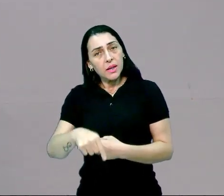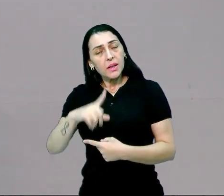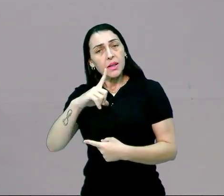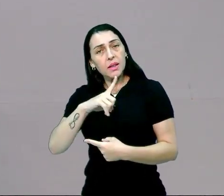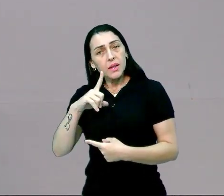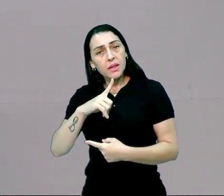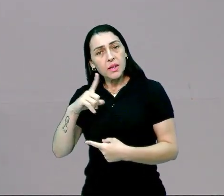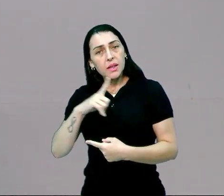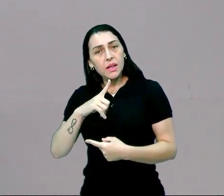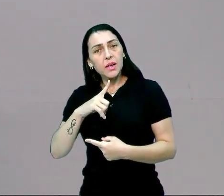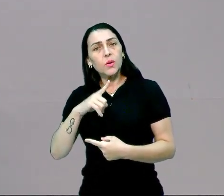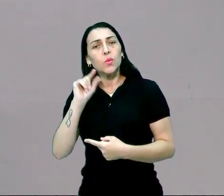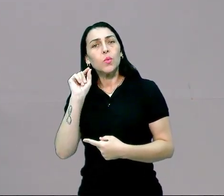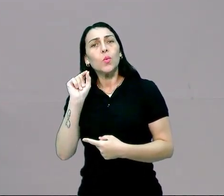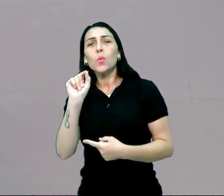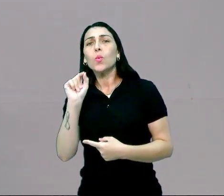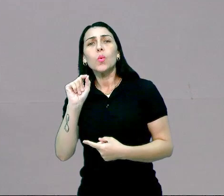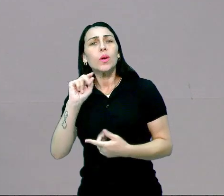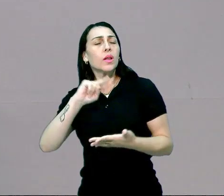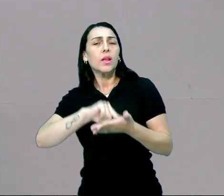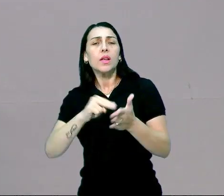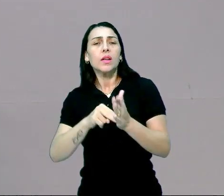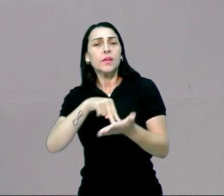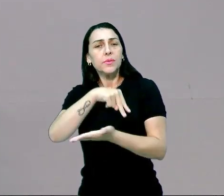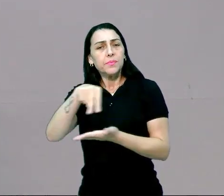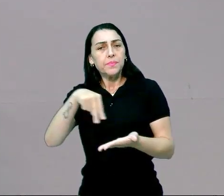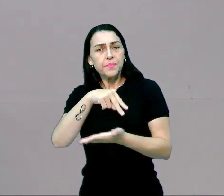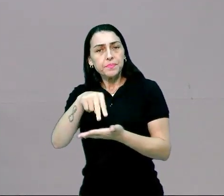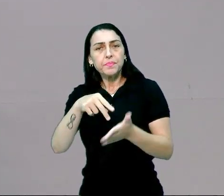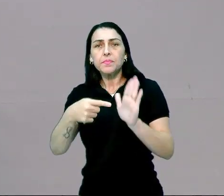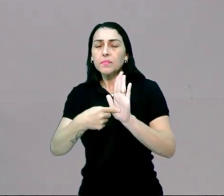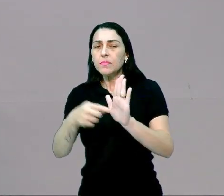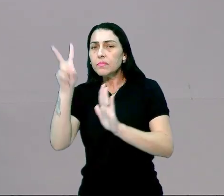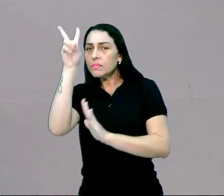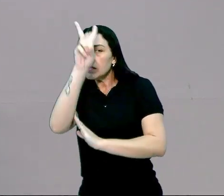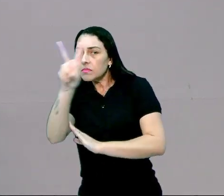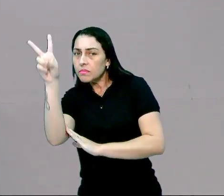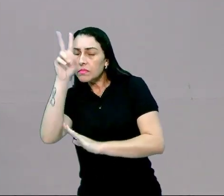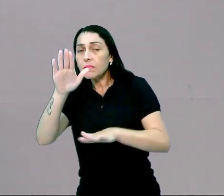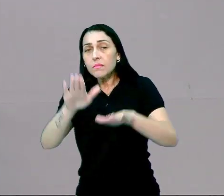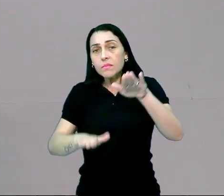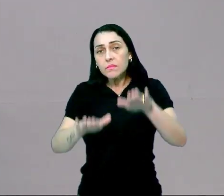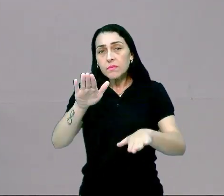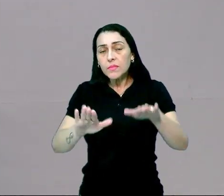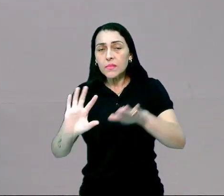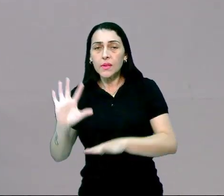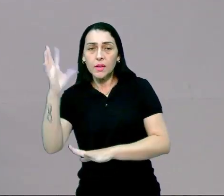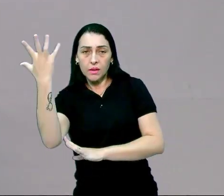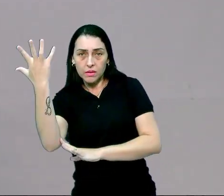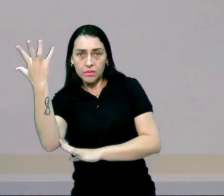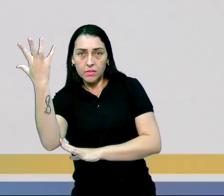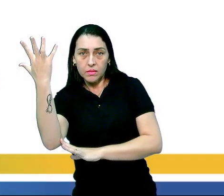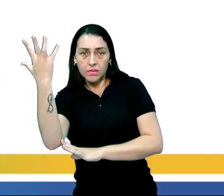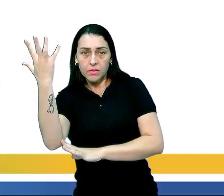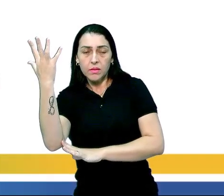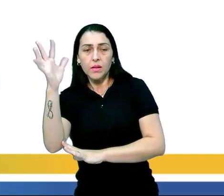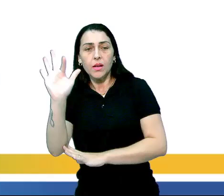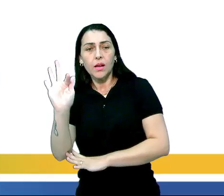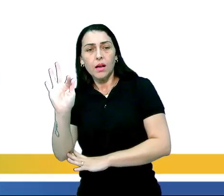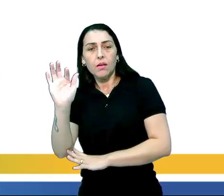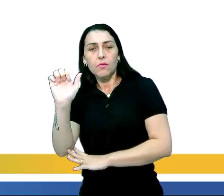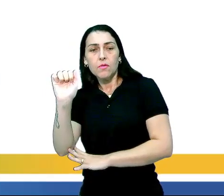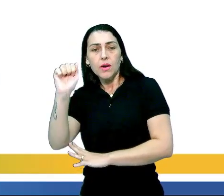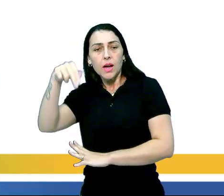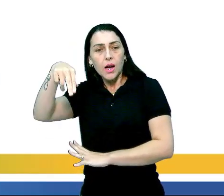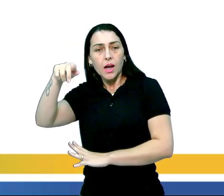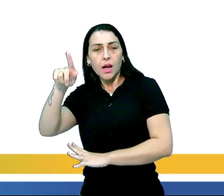gente tem mais um vislumbre do que seria a dança. A retratação histórica de determinado fato. Fandango aqui,